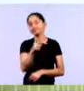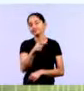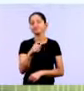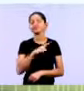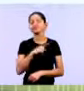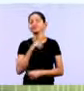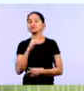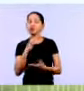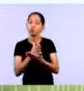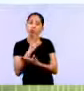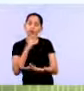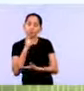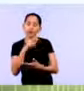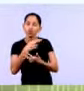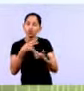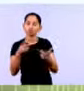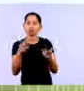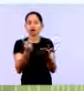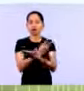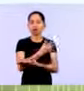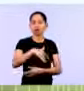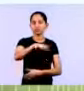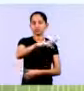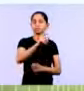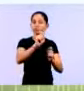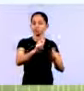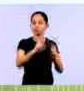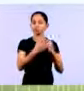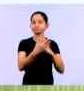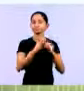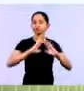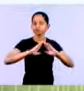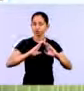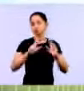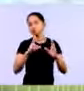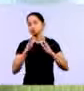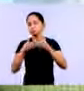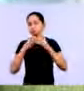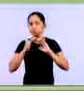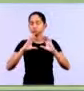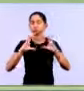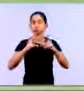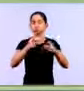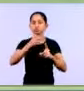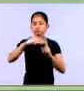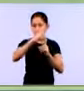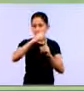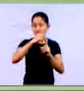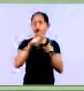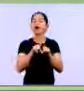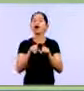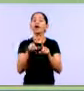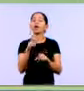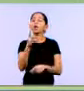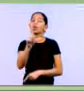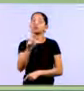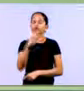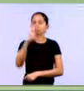grandes fortunas, que somente ela tem o poder para instituir. E por fim, a competência comum, que é aquela em